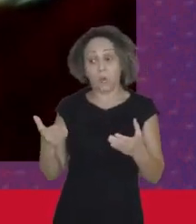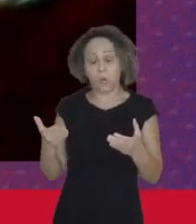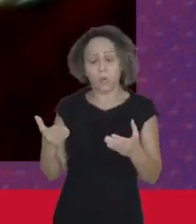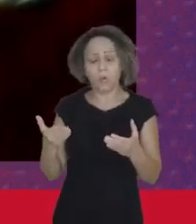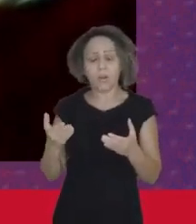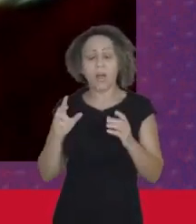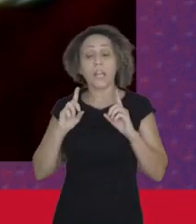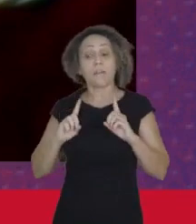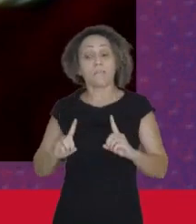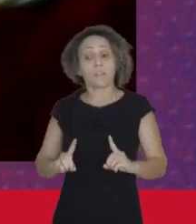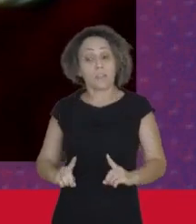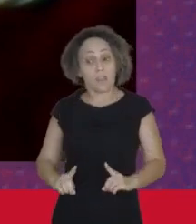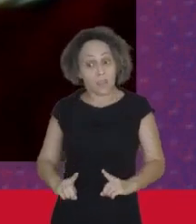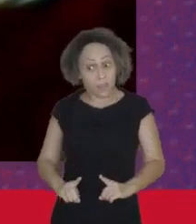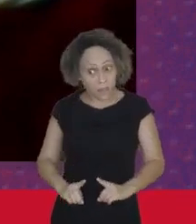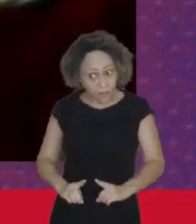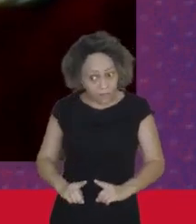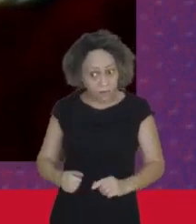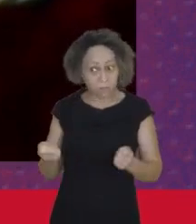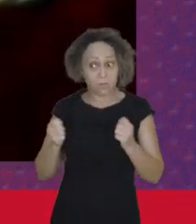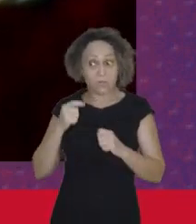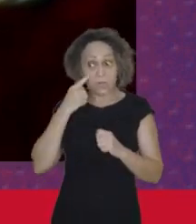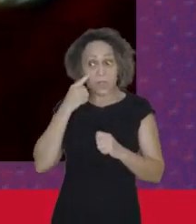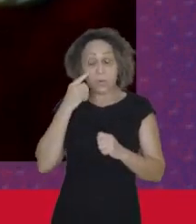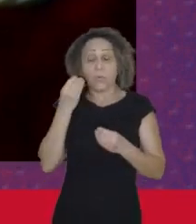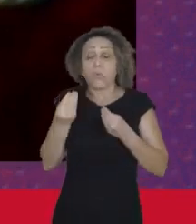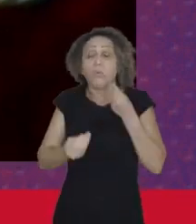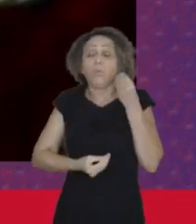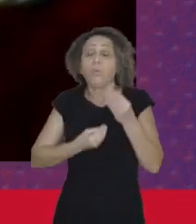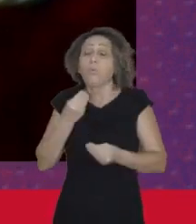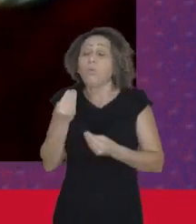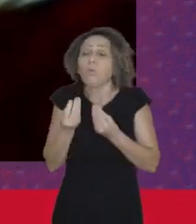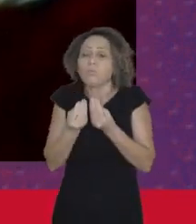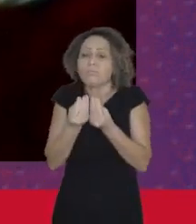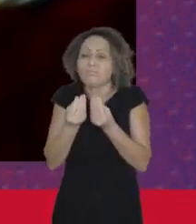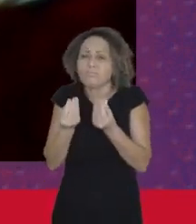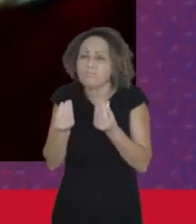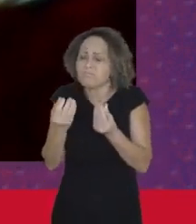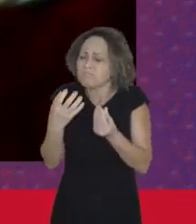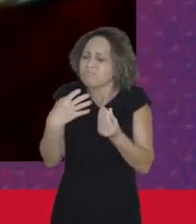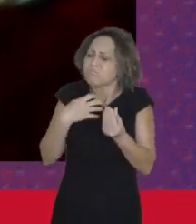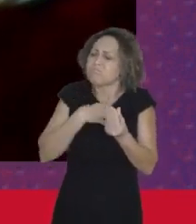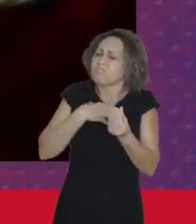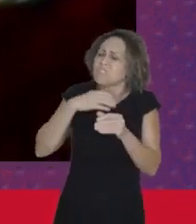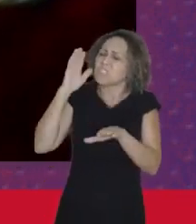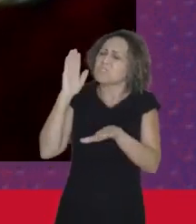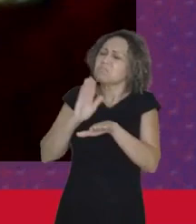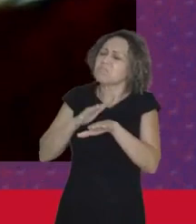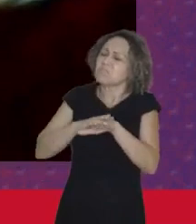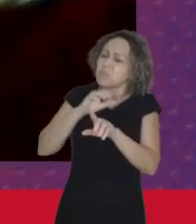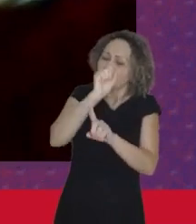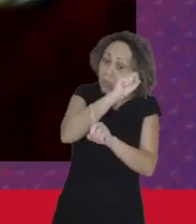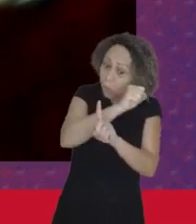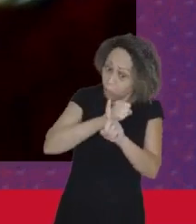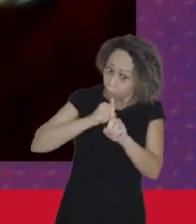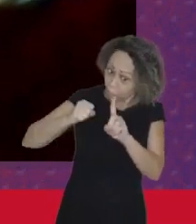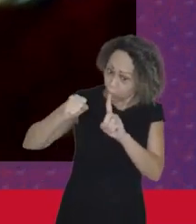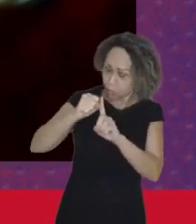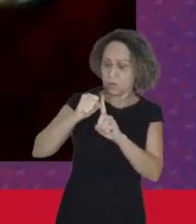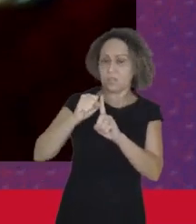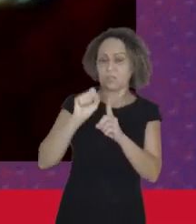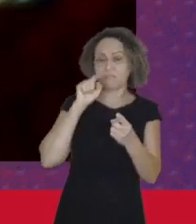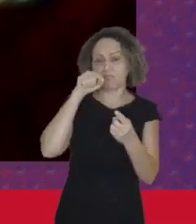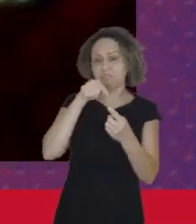como algo, como uma condição social. O que é uma condição social? Eu